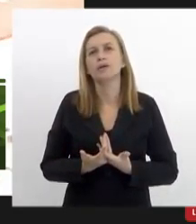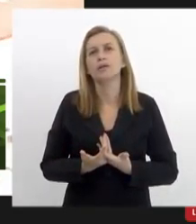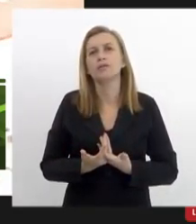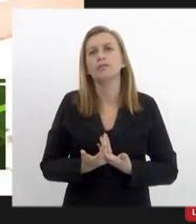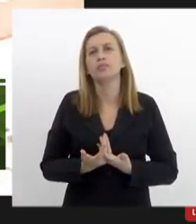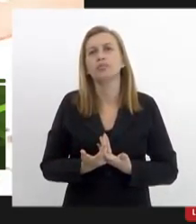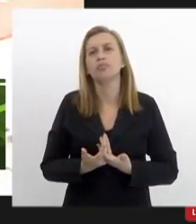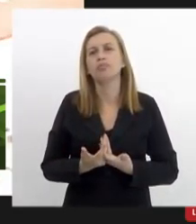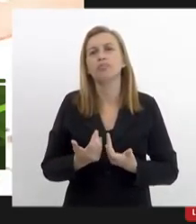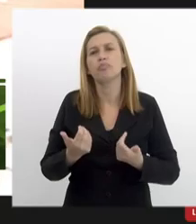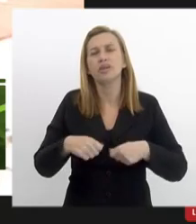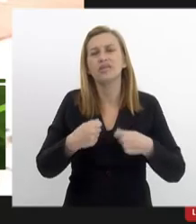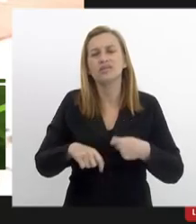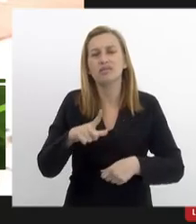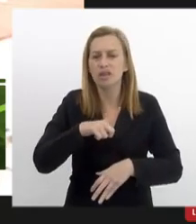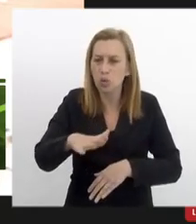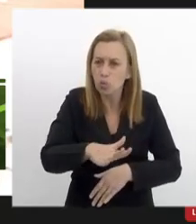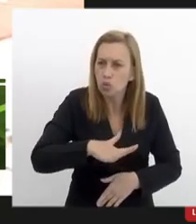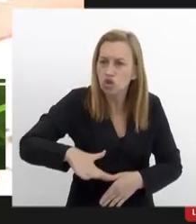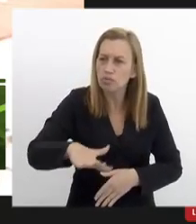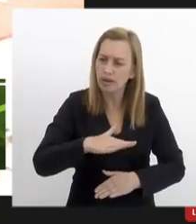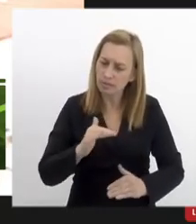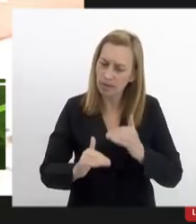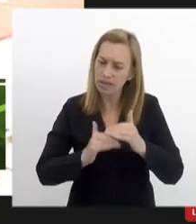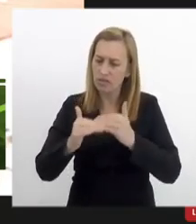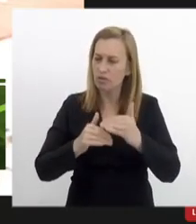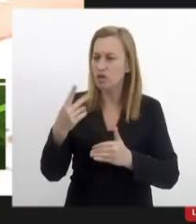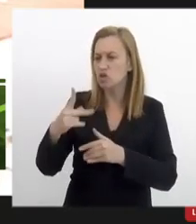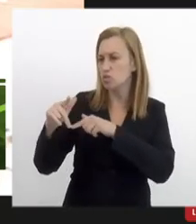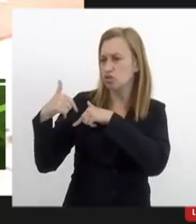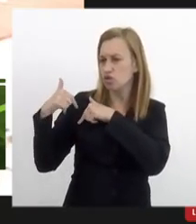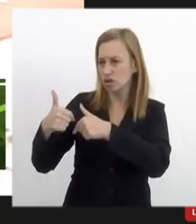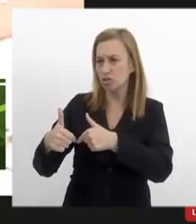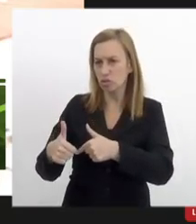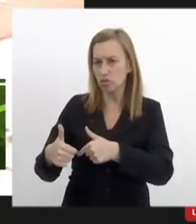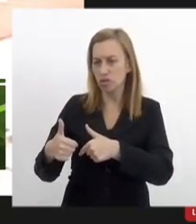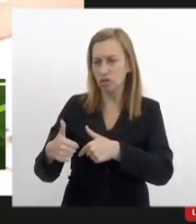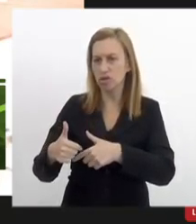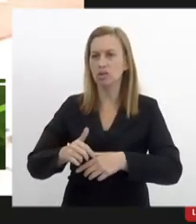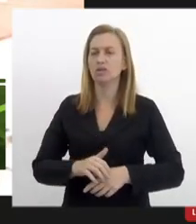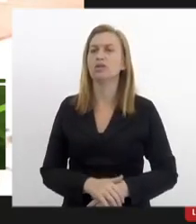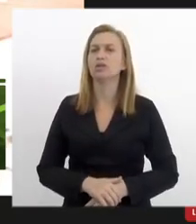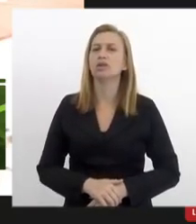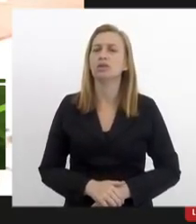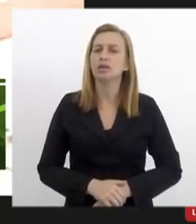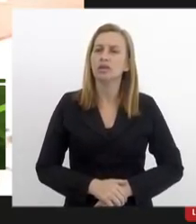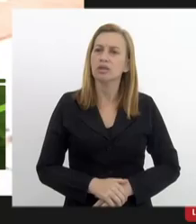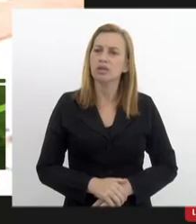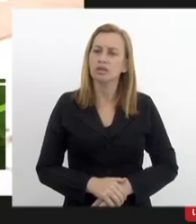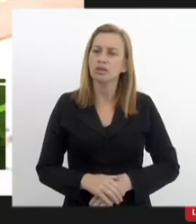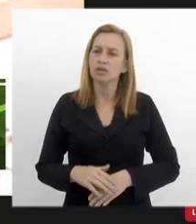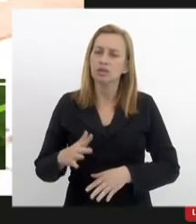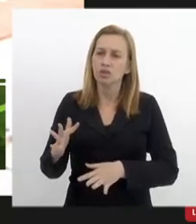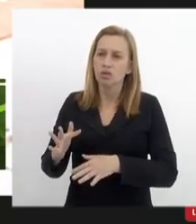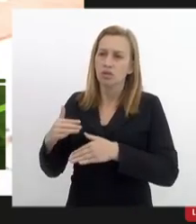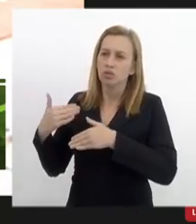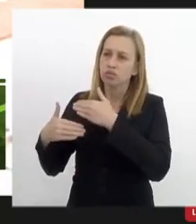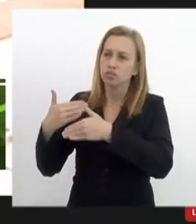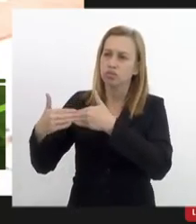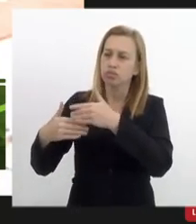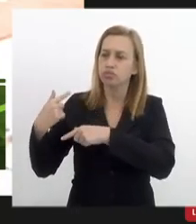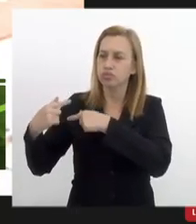tem que obter um espaço para desenvolver suas tradições e assim passar para a futura